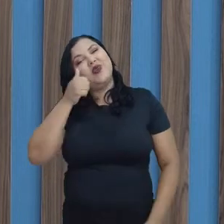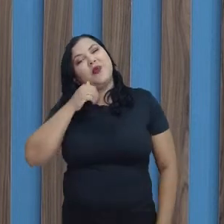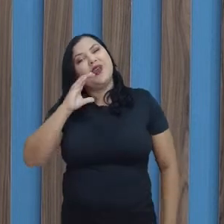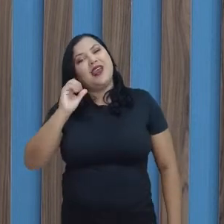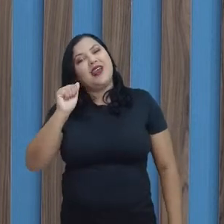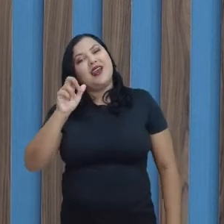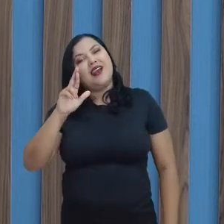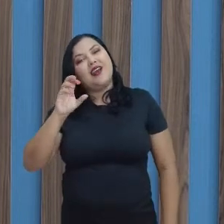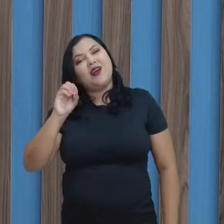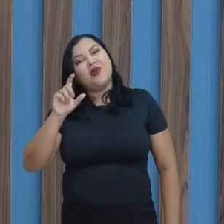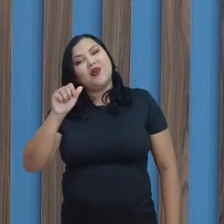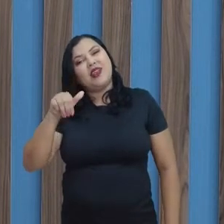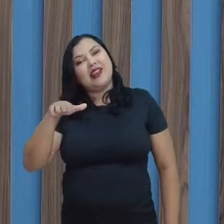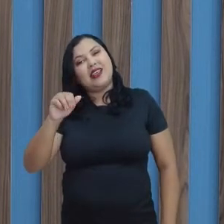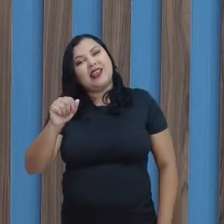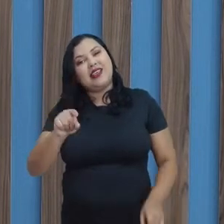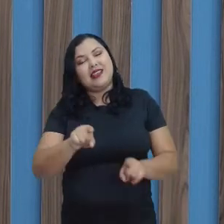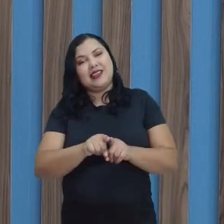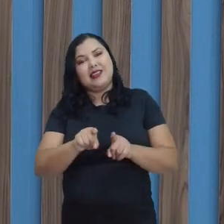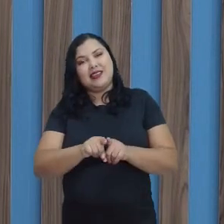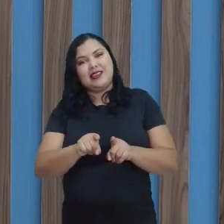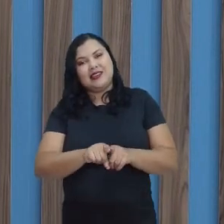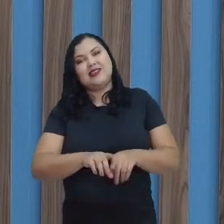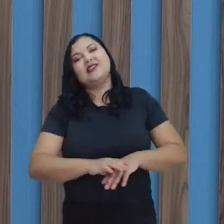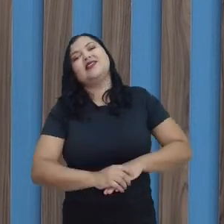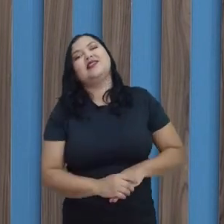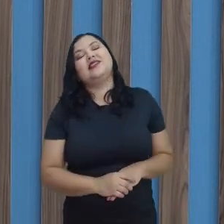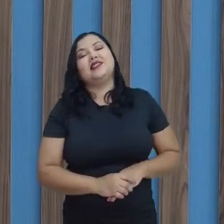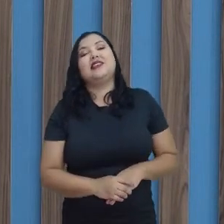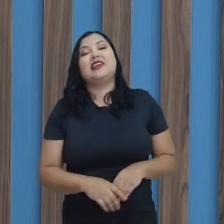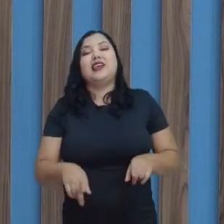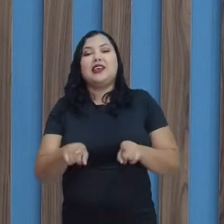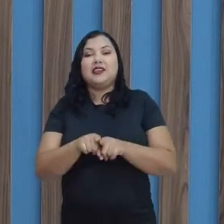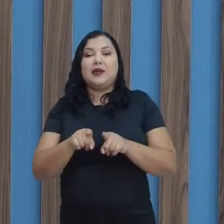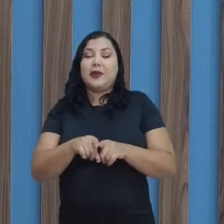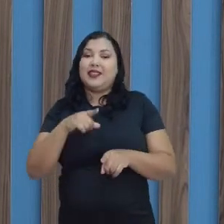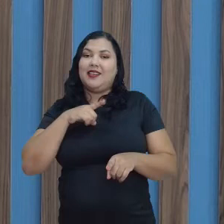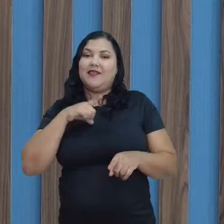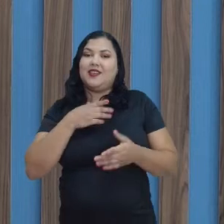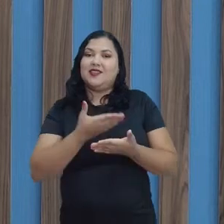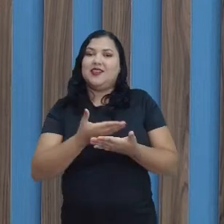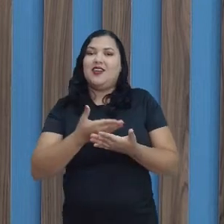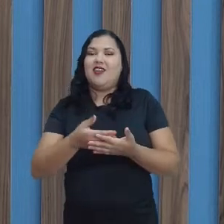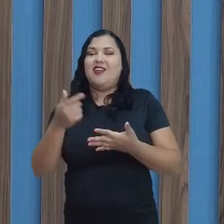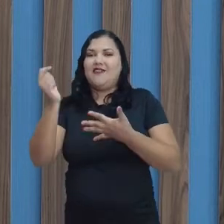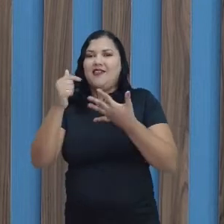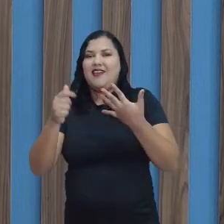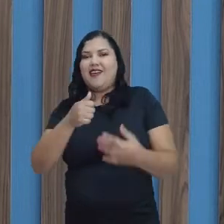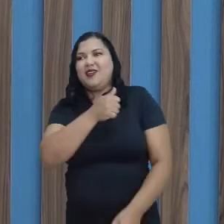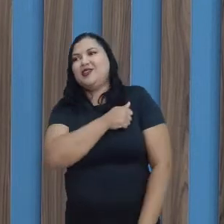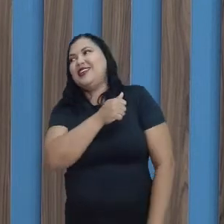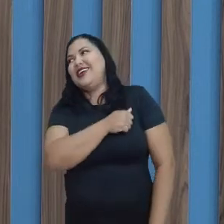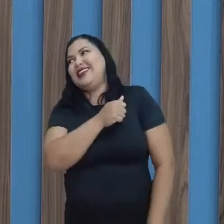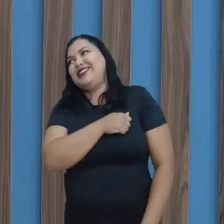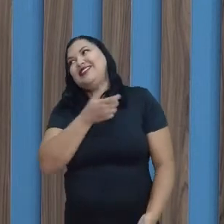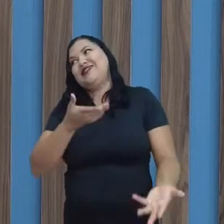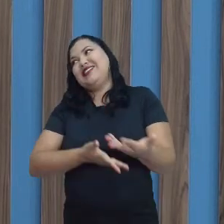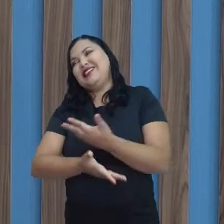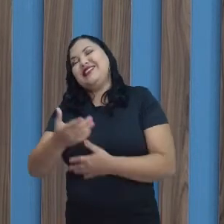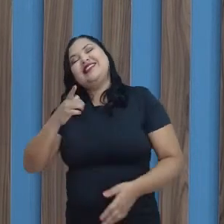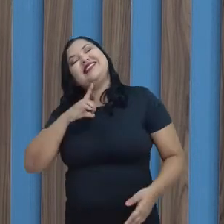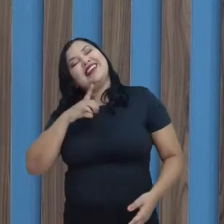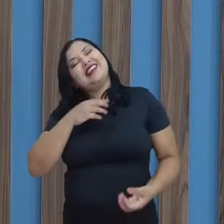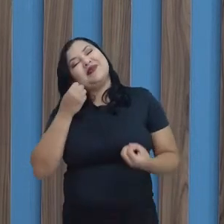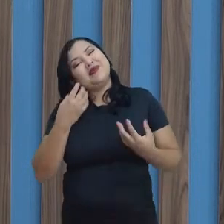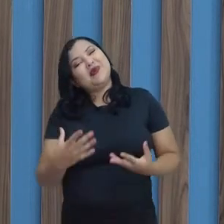de Jesus e Maria Carolina de Jesus. E tivemos na nossa aula vários alunos, Camille. Foi